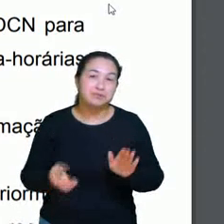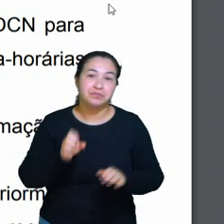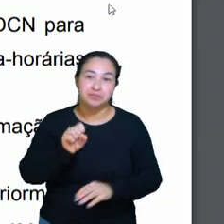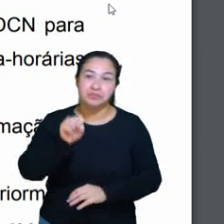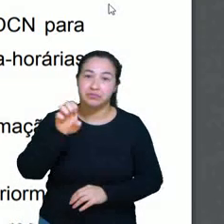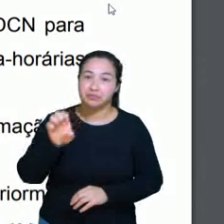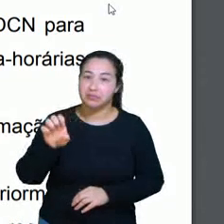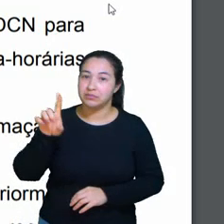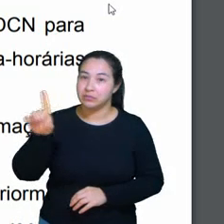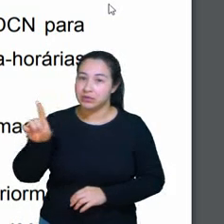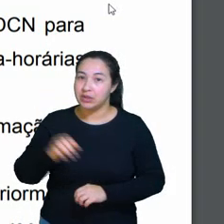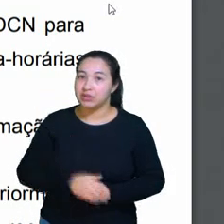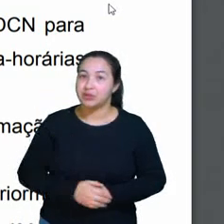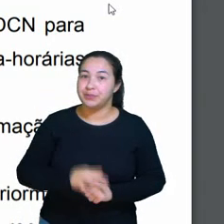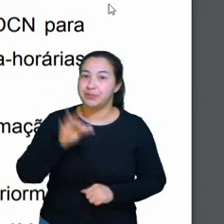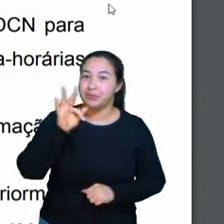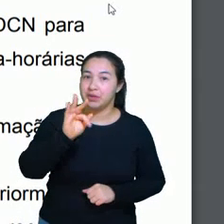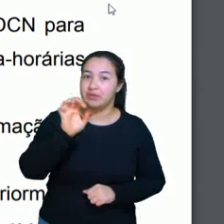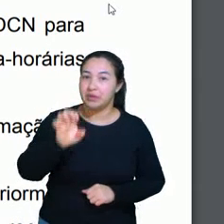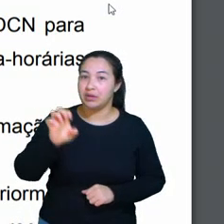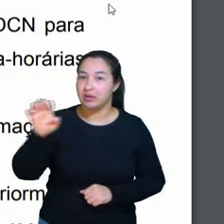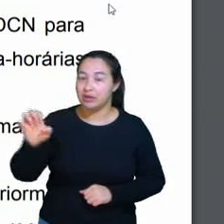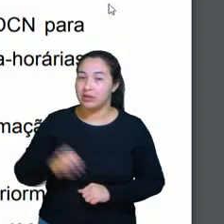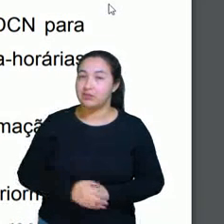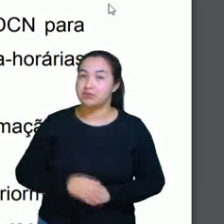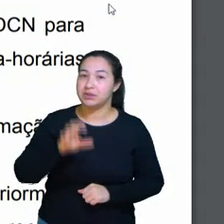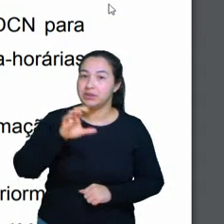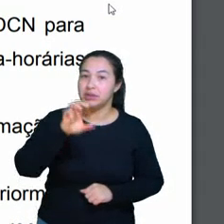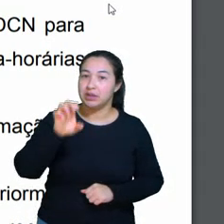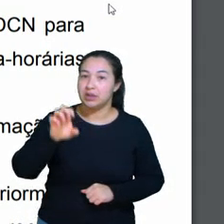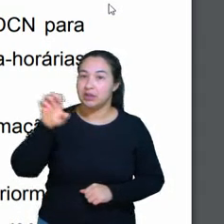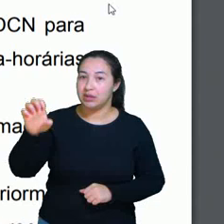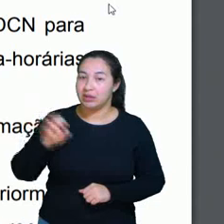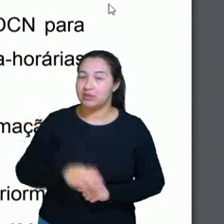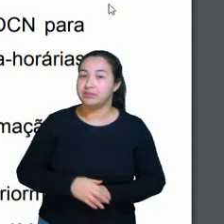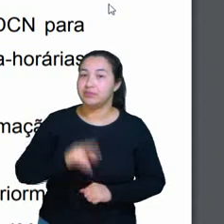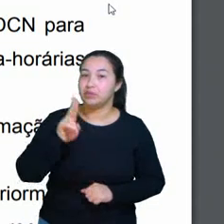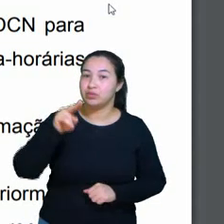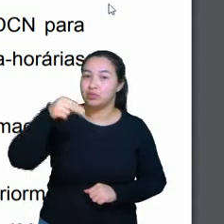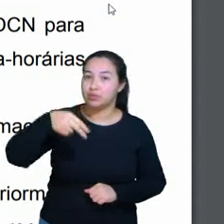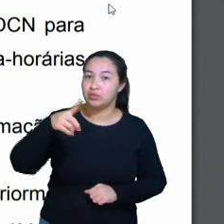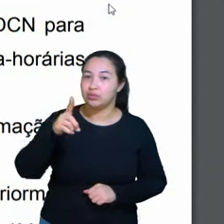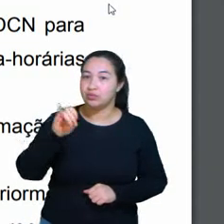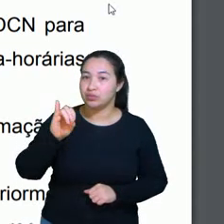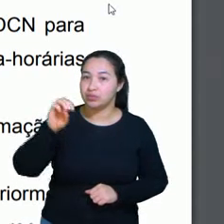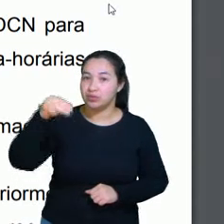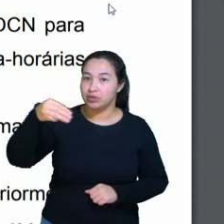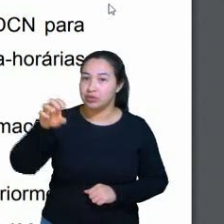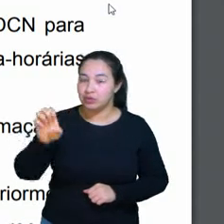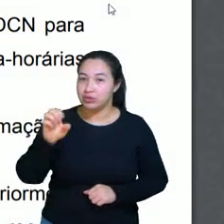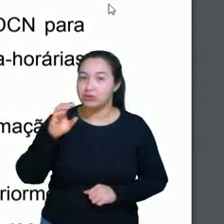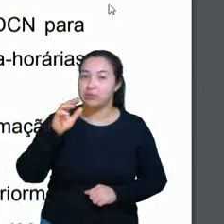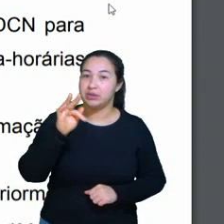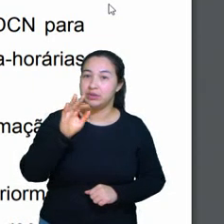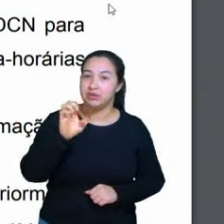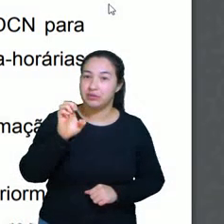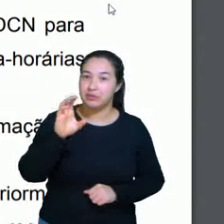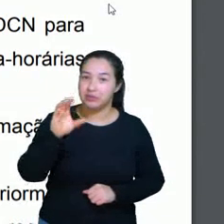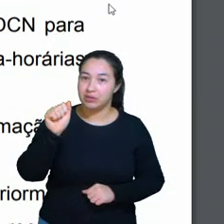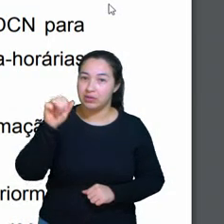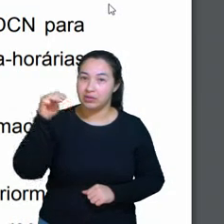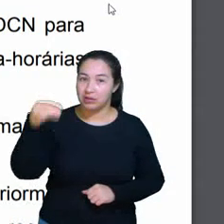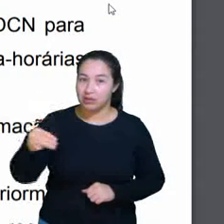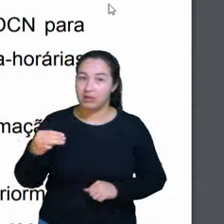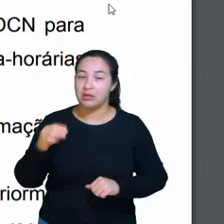for Estadual Conselho Estadual unim fecan acaf ufsk